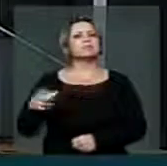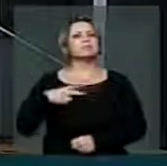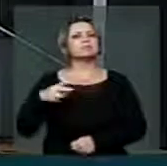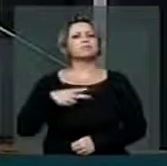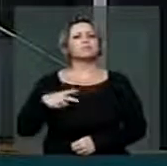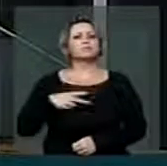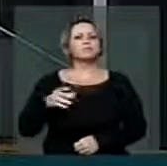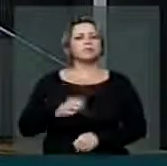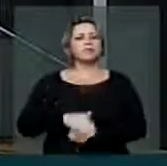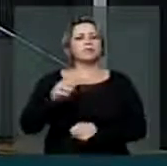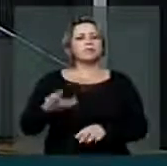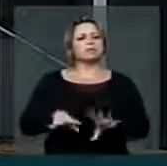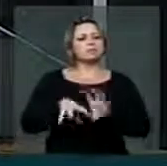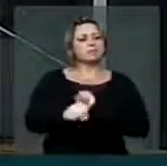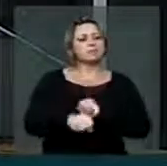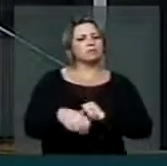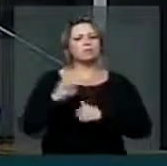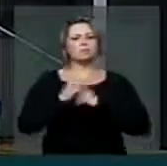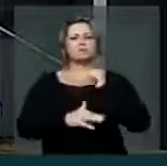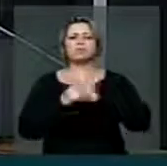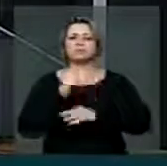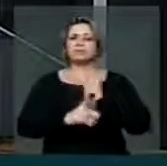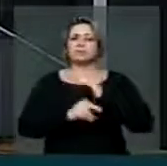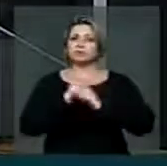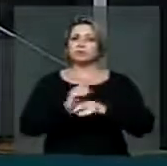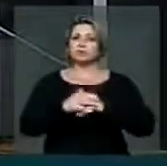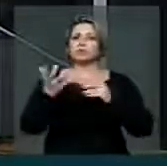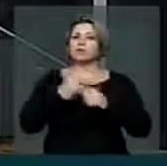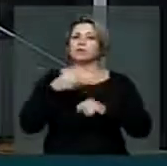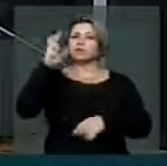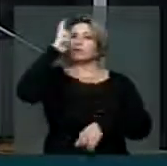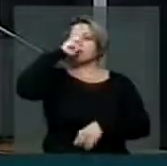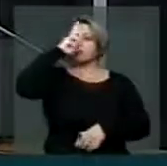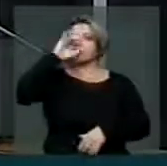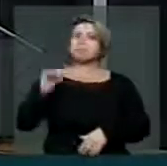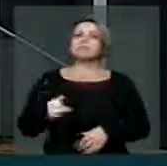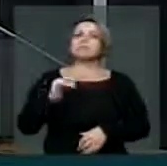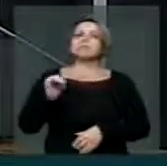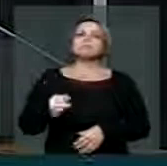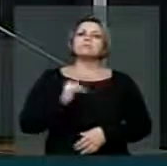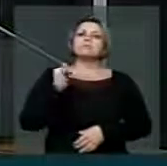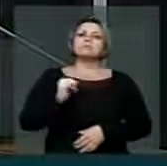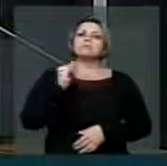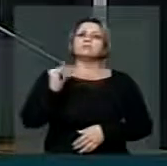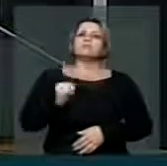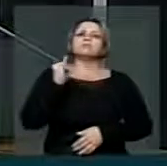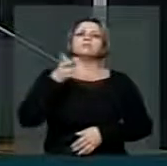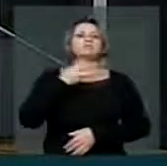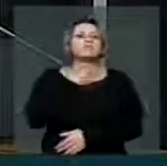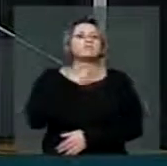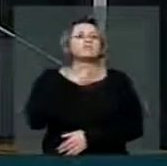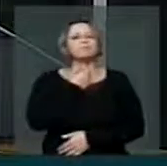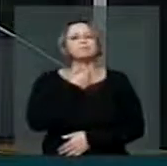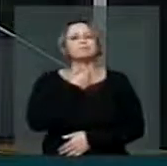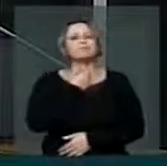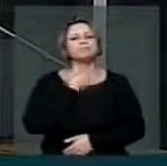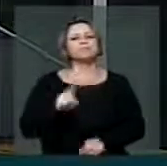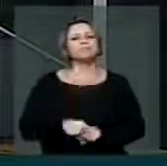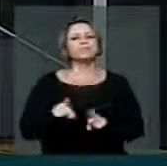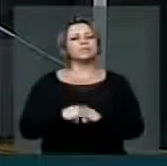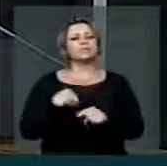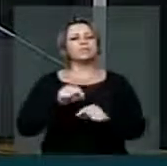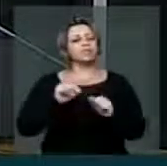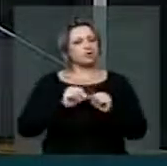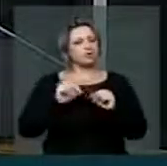mais formação de novos profissionais. Quero lembrar aqui que nós não podemos fazer como